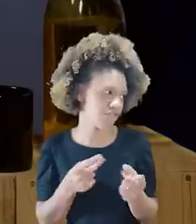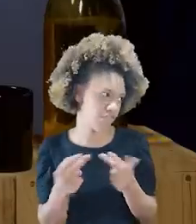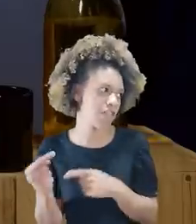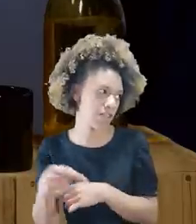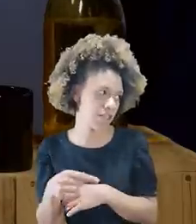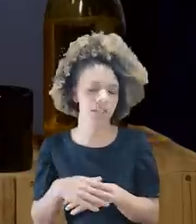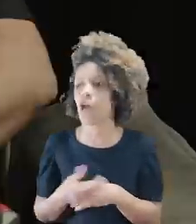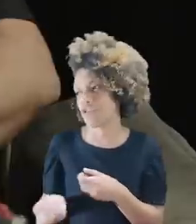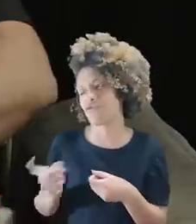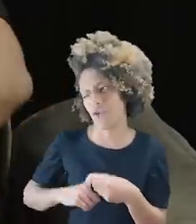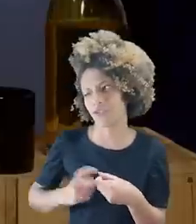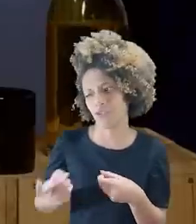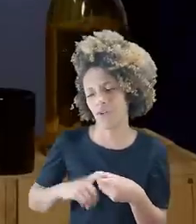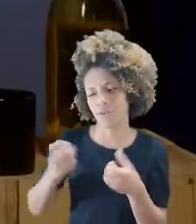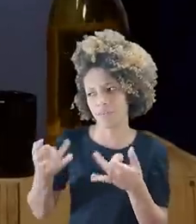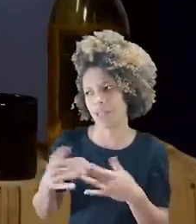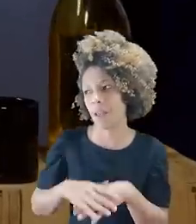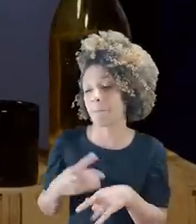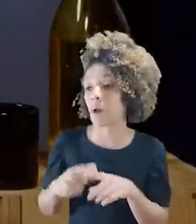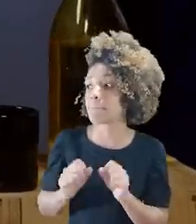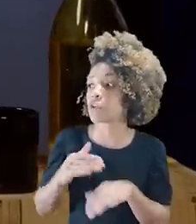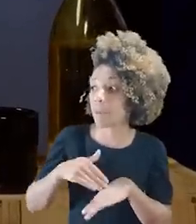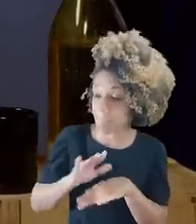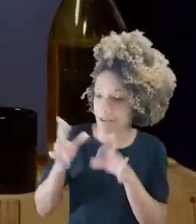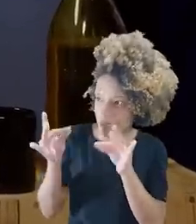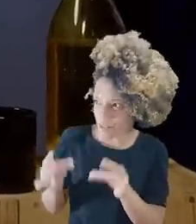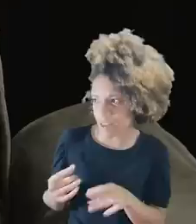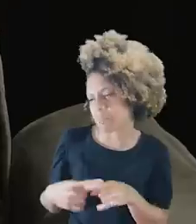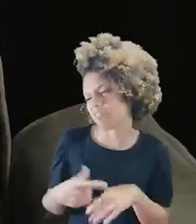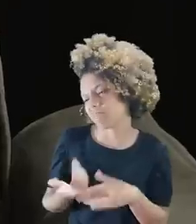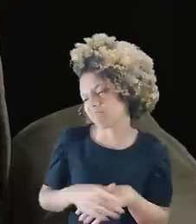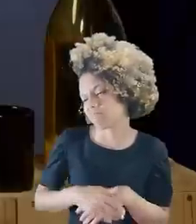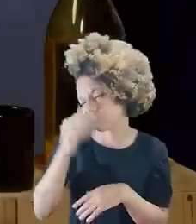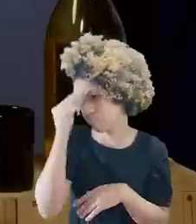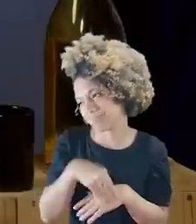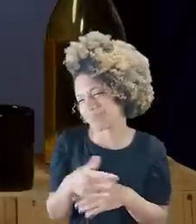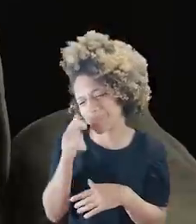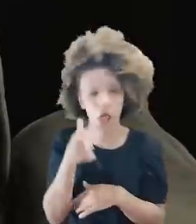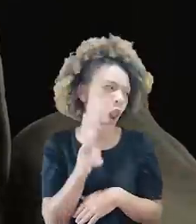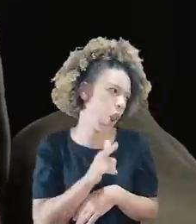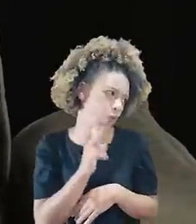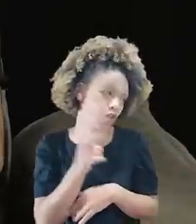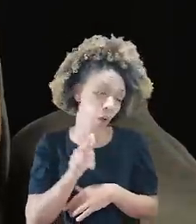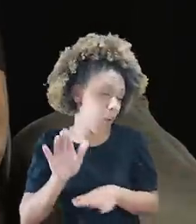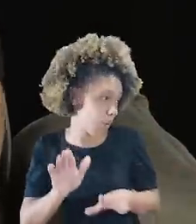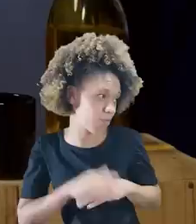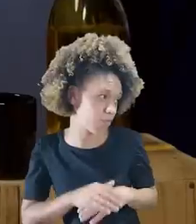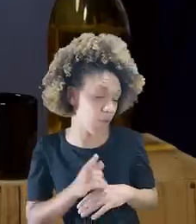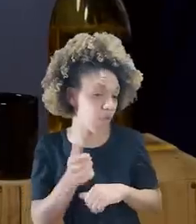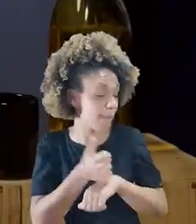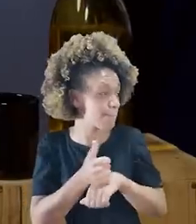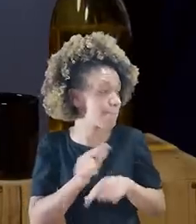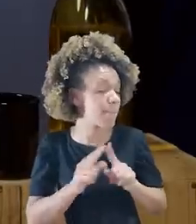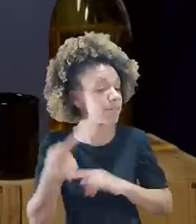aqui eu volto para cá para falar porque a gente vai poder falar um pouquinho mais né porque sen não vai perder a graça não lógico Relaxa aqui Ach gente tá falando de outra coisa não tá falando de carreira a gente